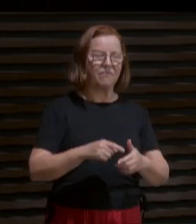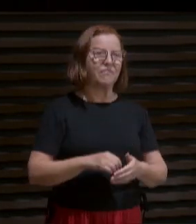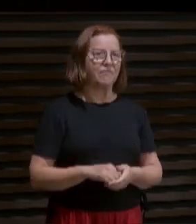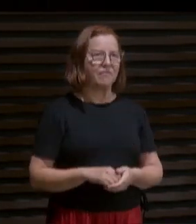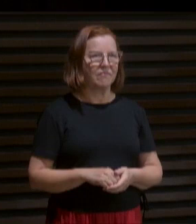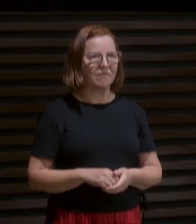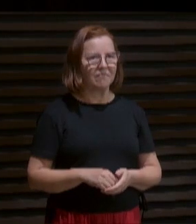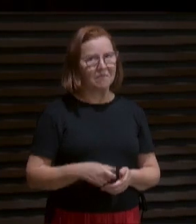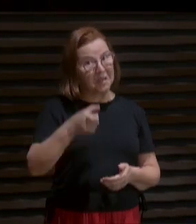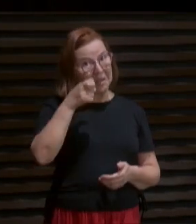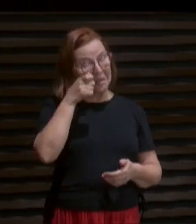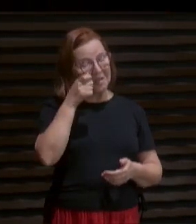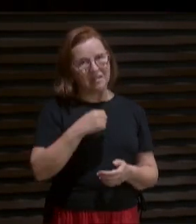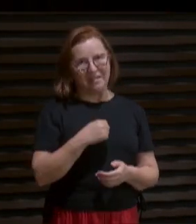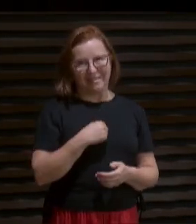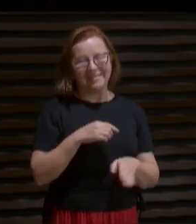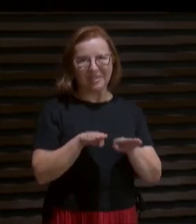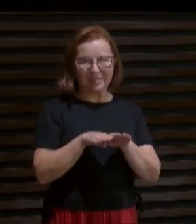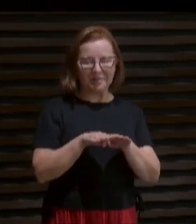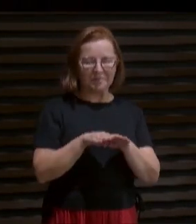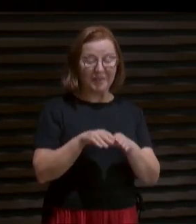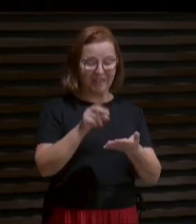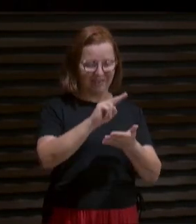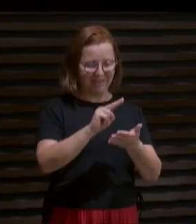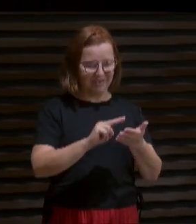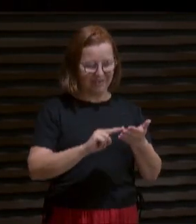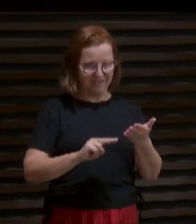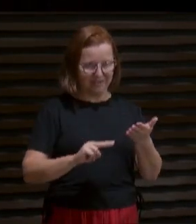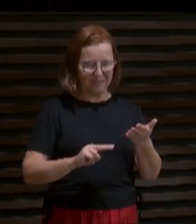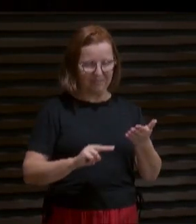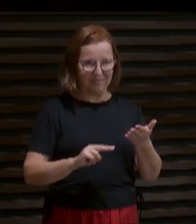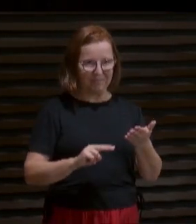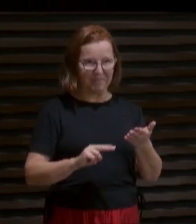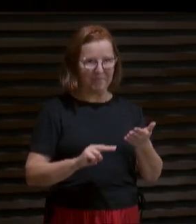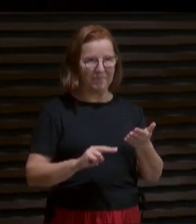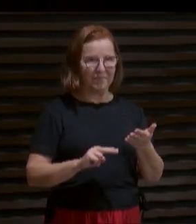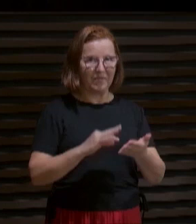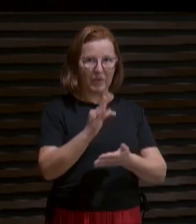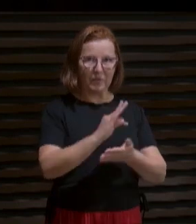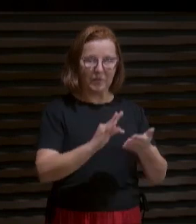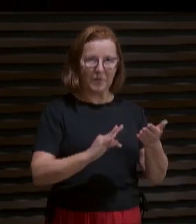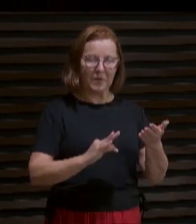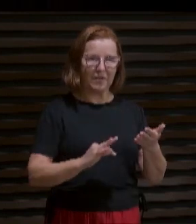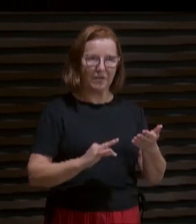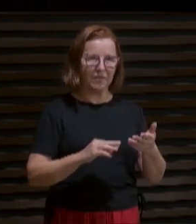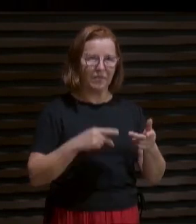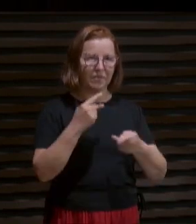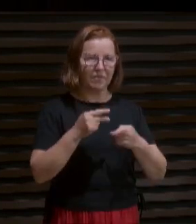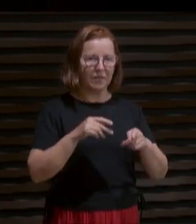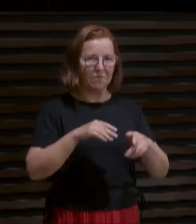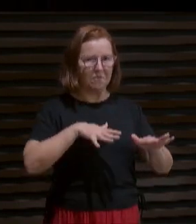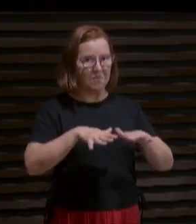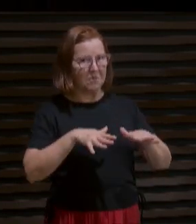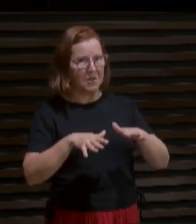Interessante que eu também acabei lendo um artigo bem interessante sobre a vibração de